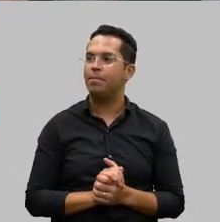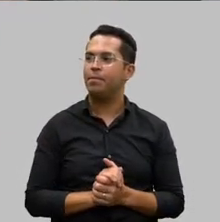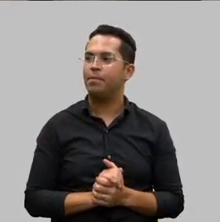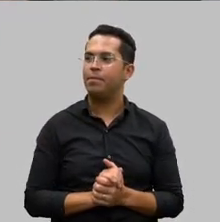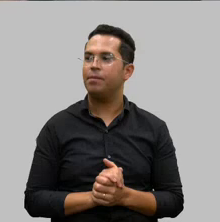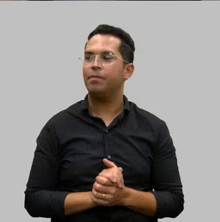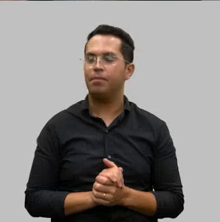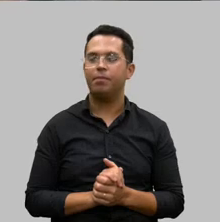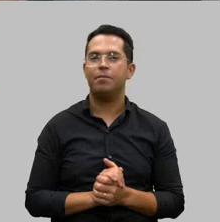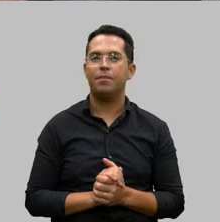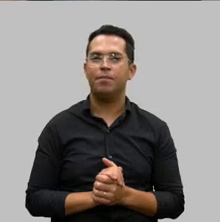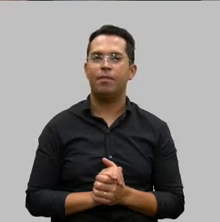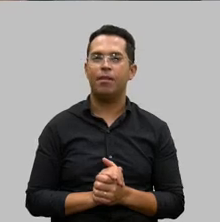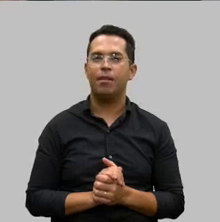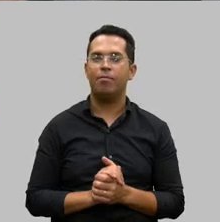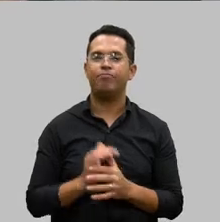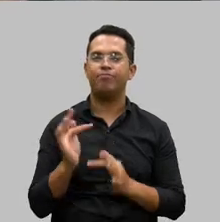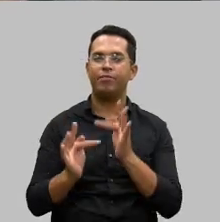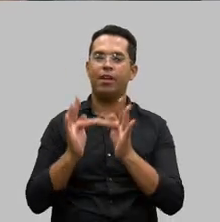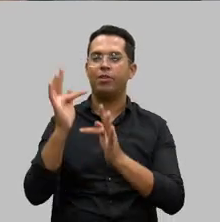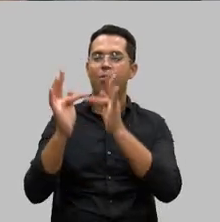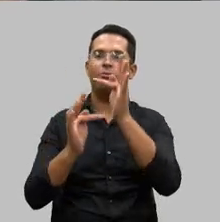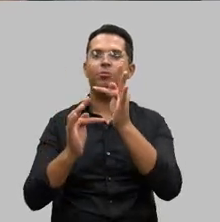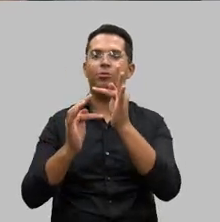m é